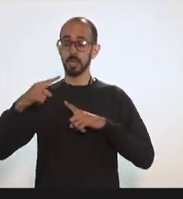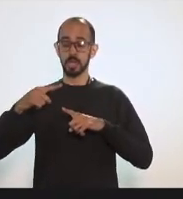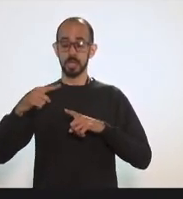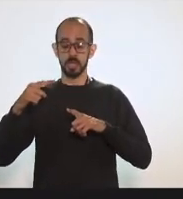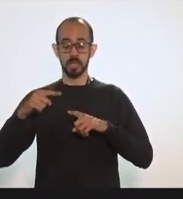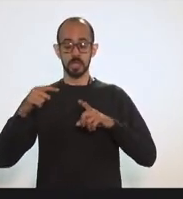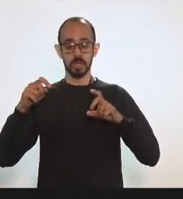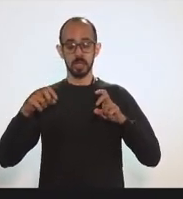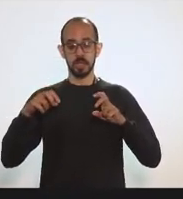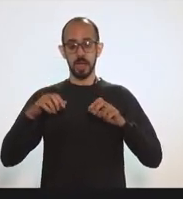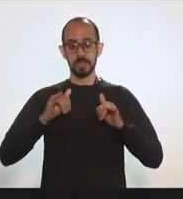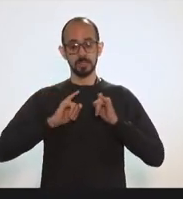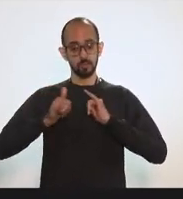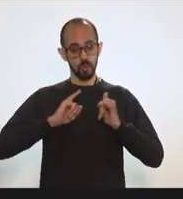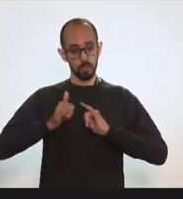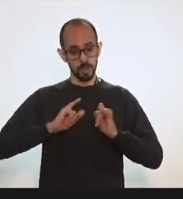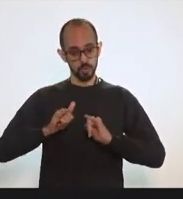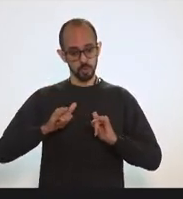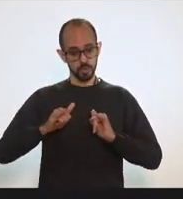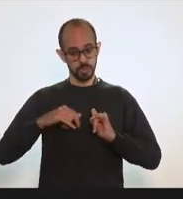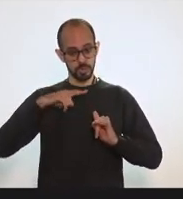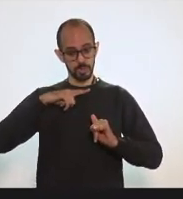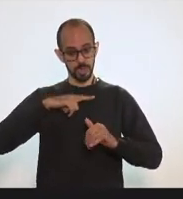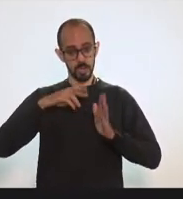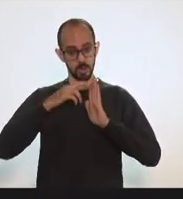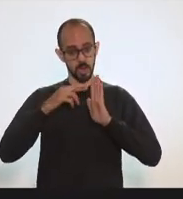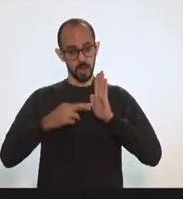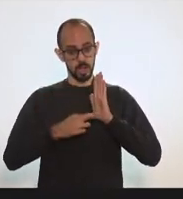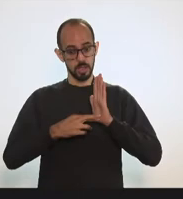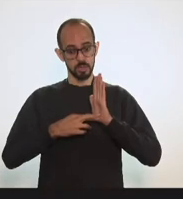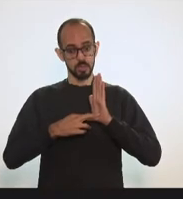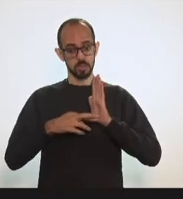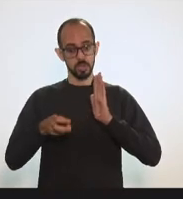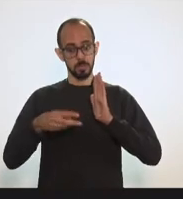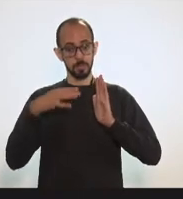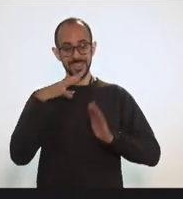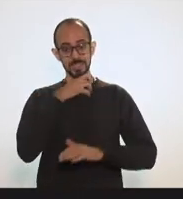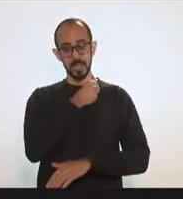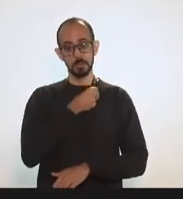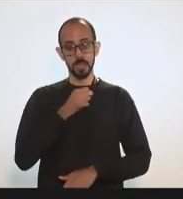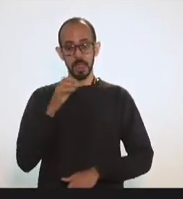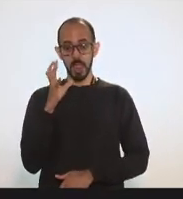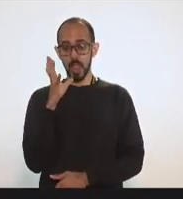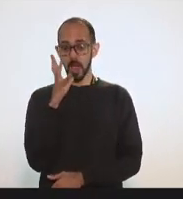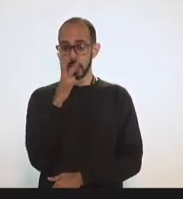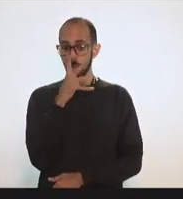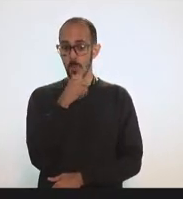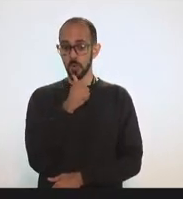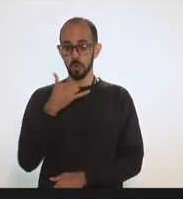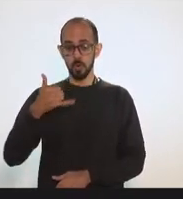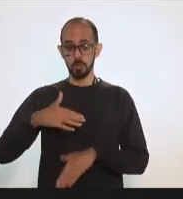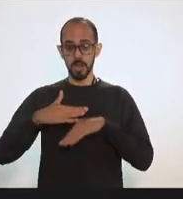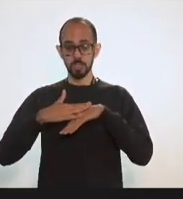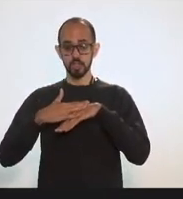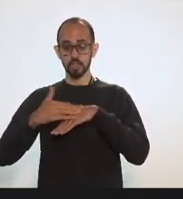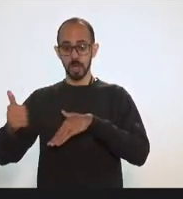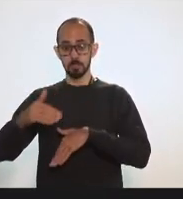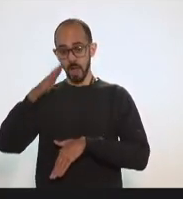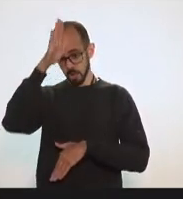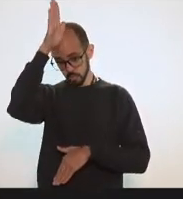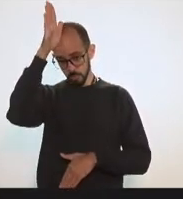li, houve uma demora no acionamento do Corpo de Bombeiros, o que implicou na morte